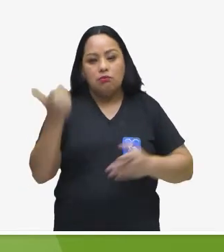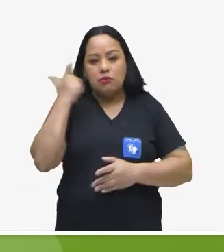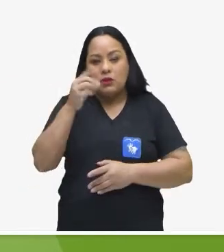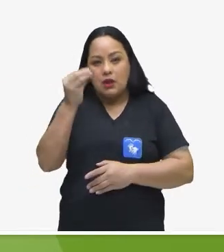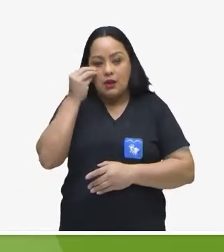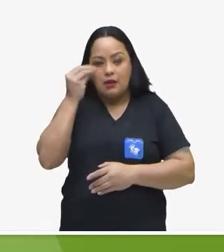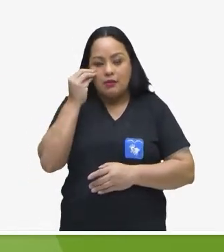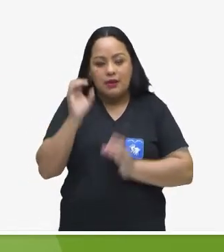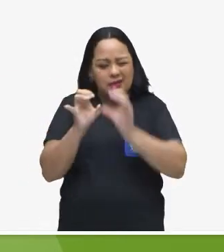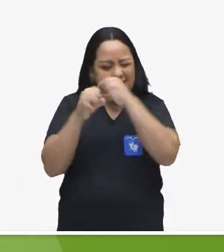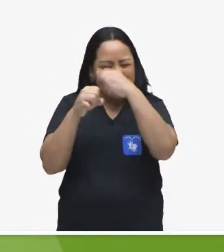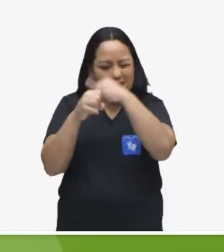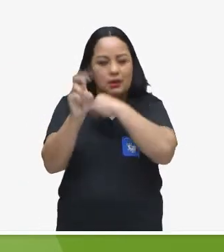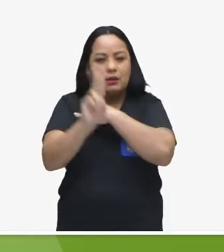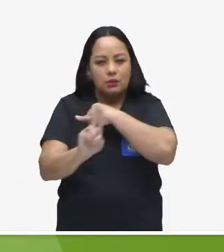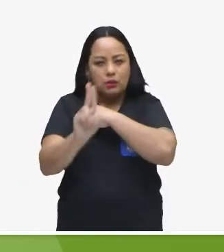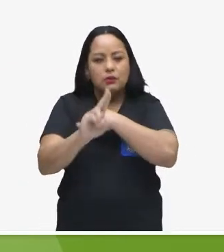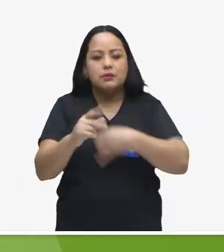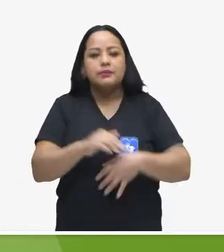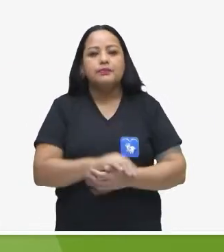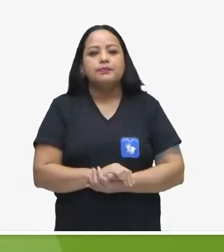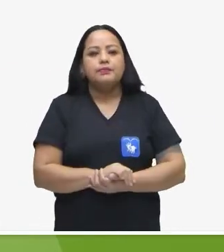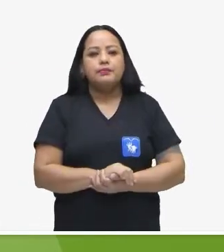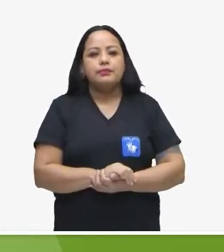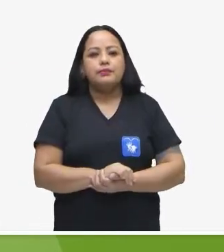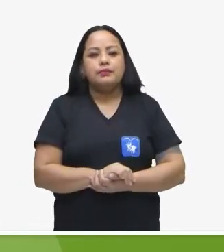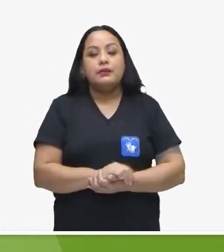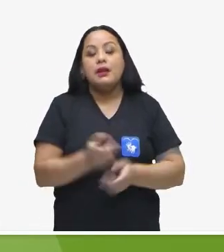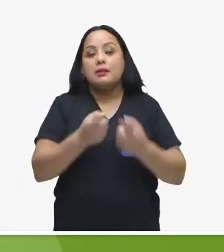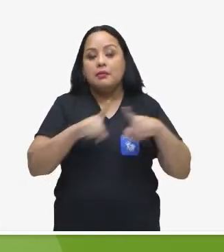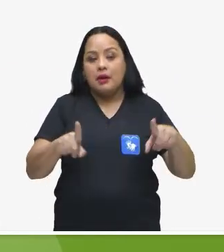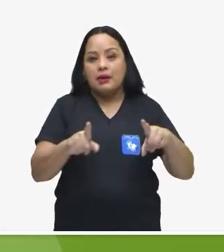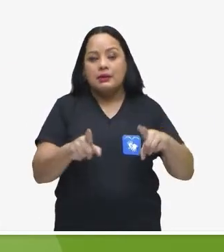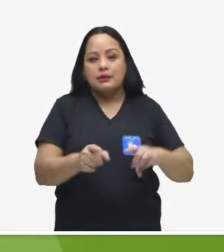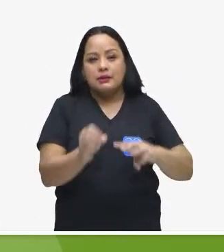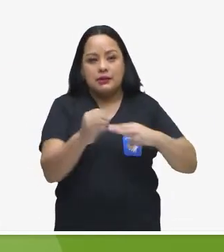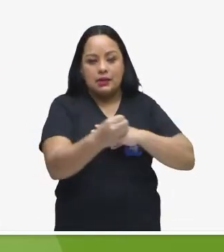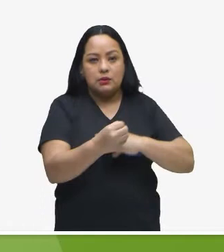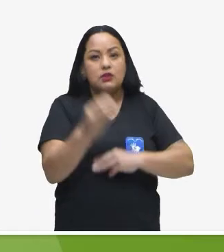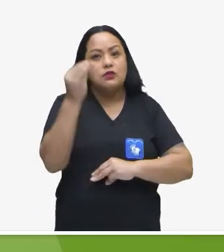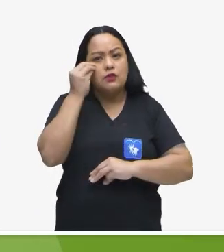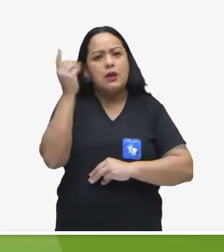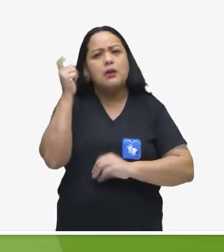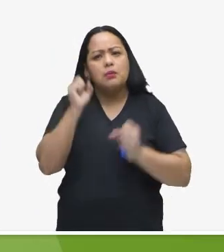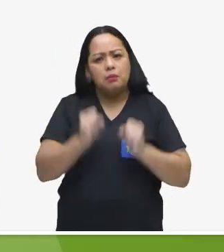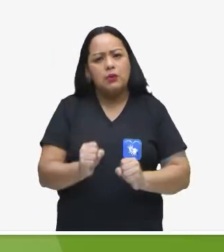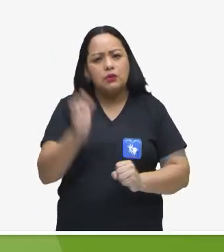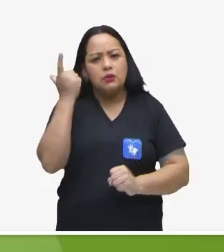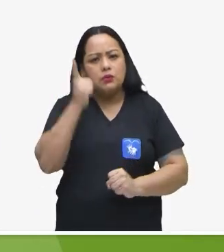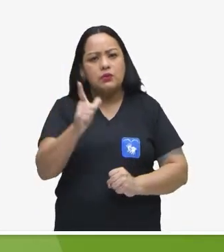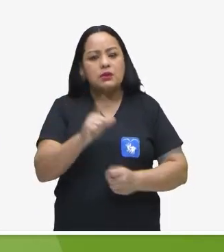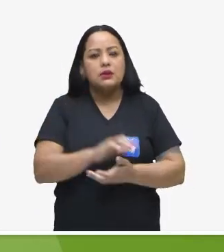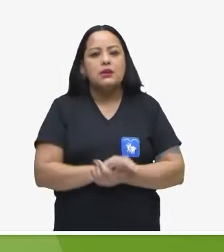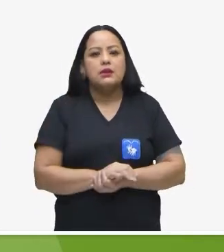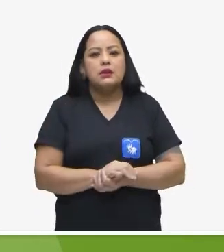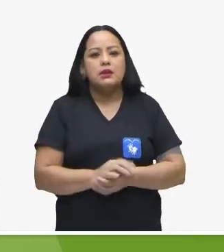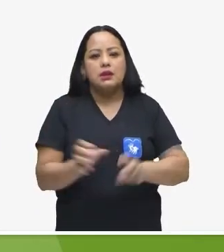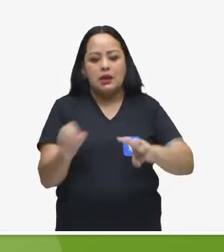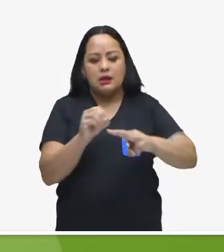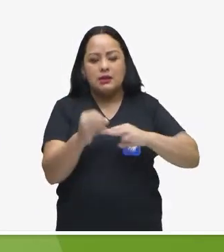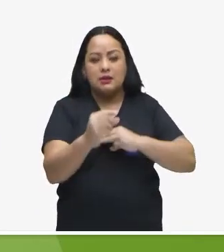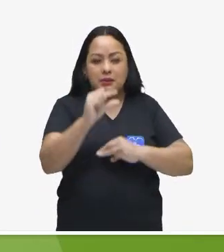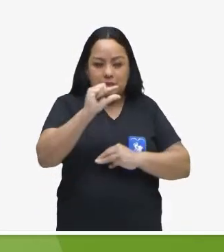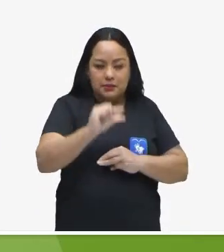usar o microscópio, né? Mas vão ter células que eu consigo enxergar, tá? E aí, olha só, a célula é tão